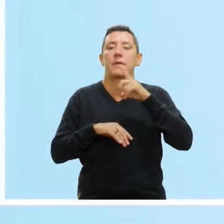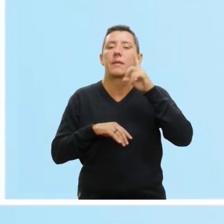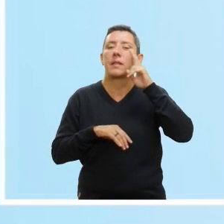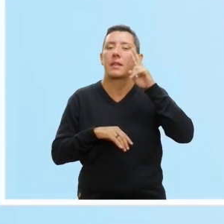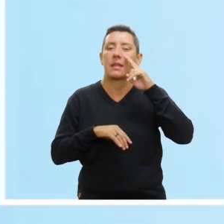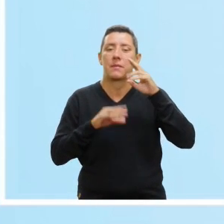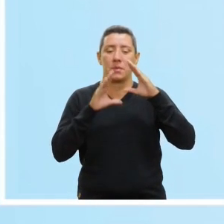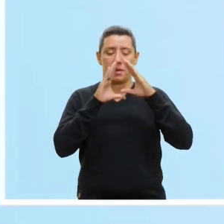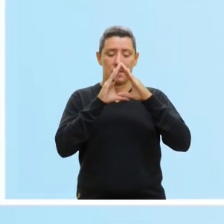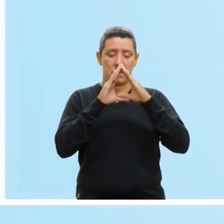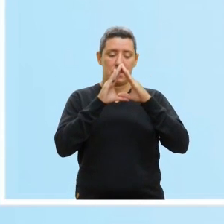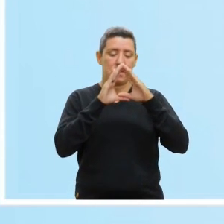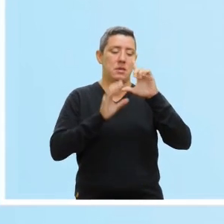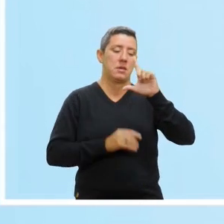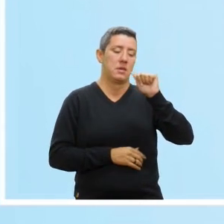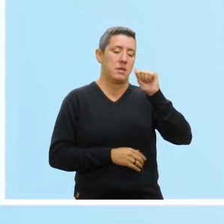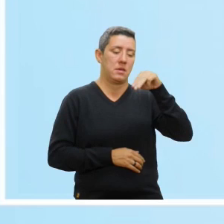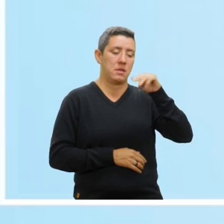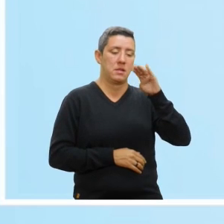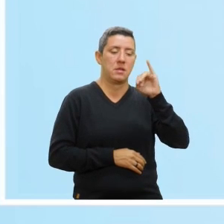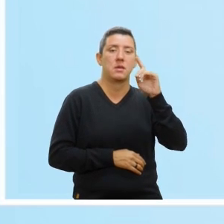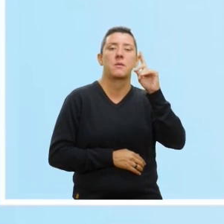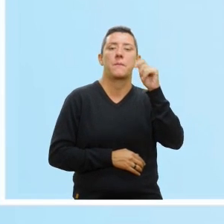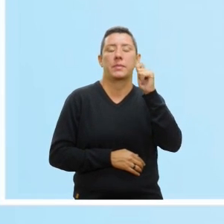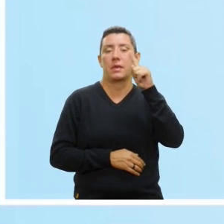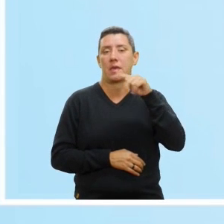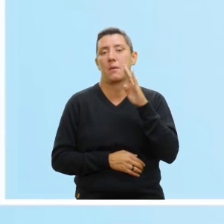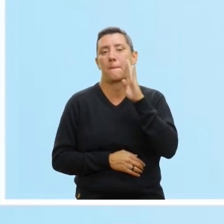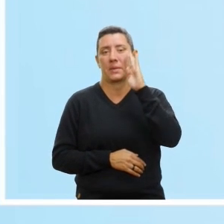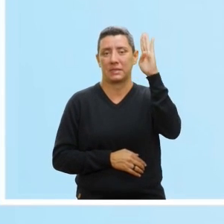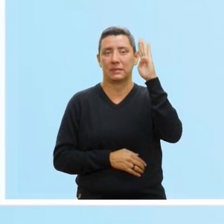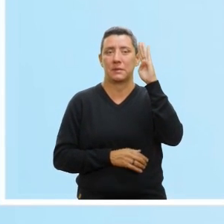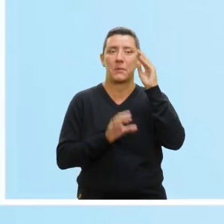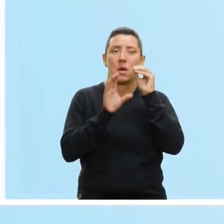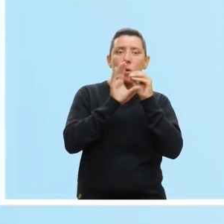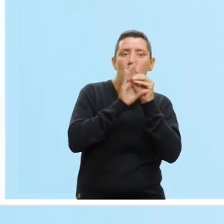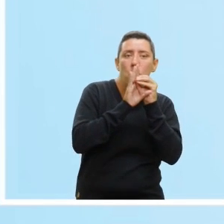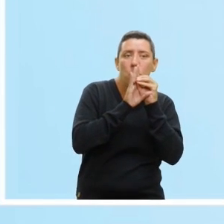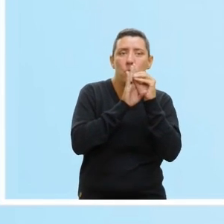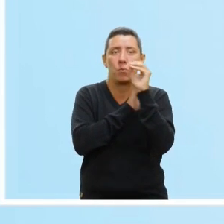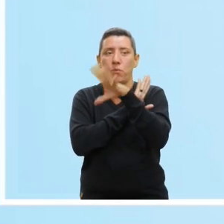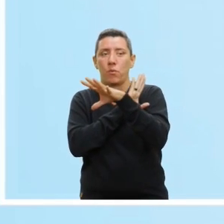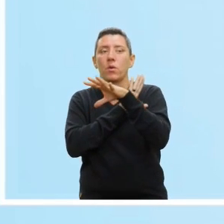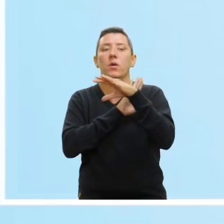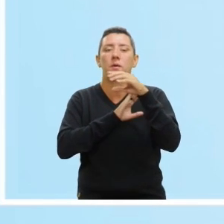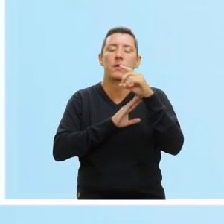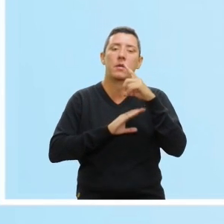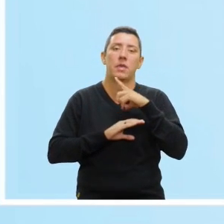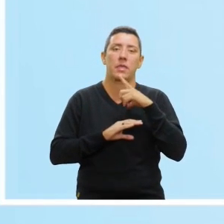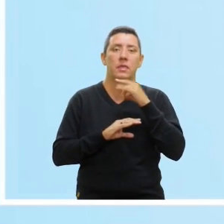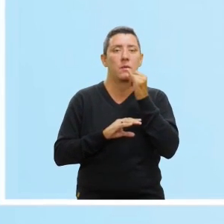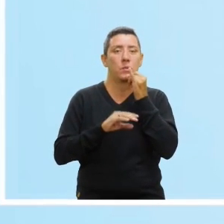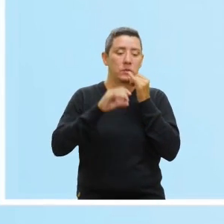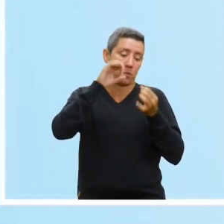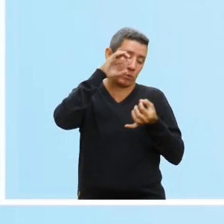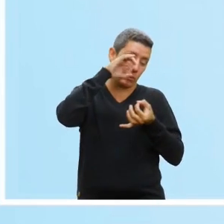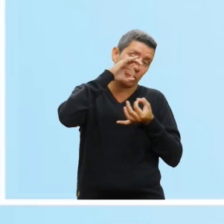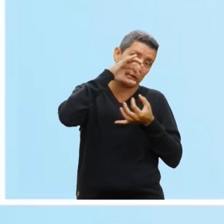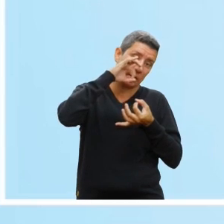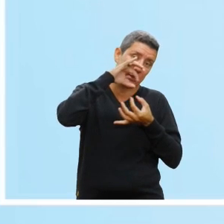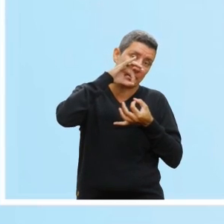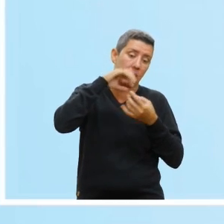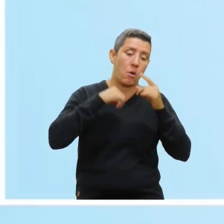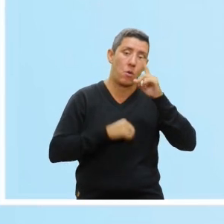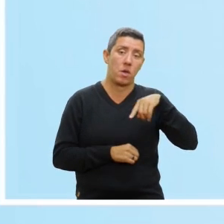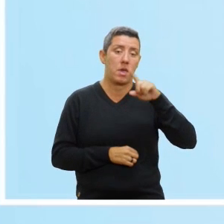lambda ele é o comprimento dessa onda. Tá? Então, a gente fala muito, um sinal que passa dentro da fibra, ele é um lambda,